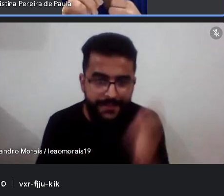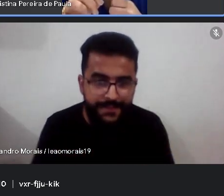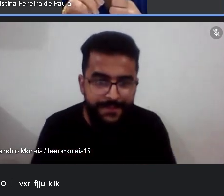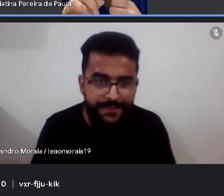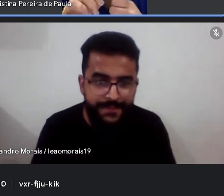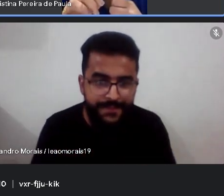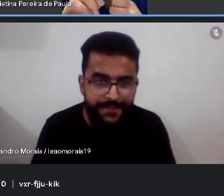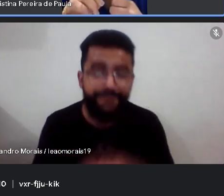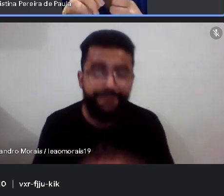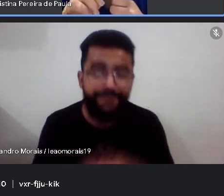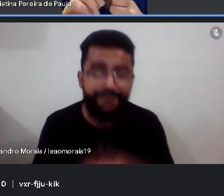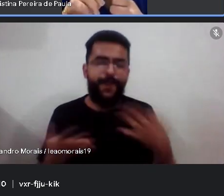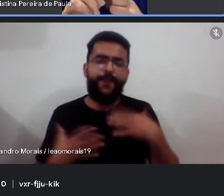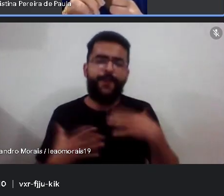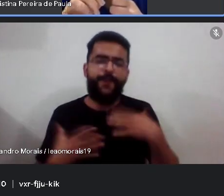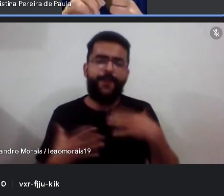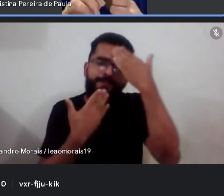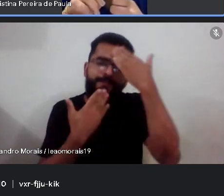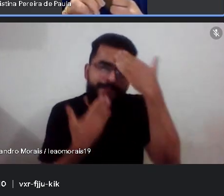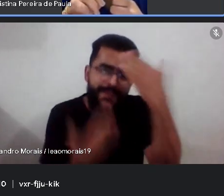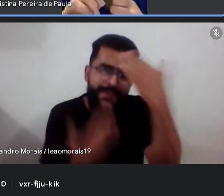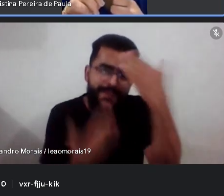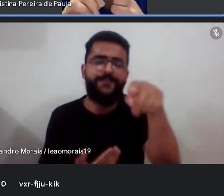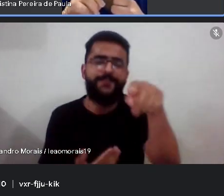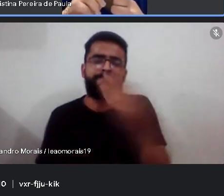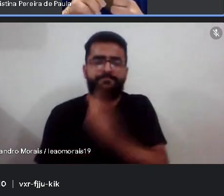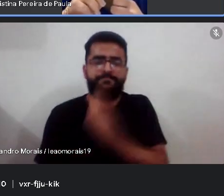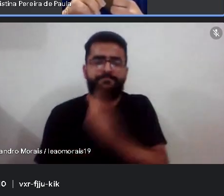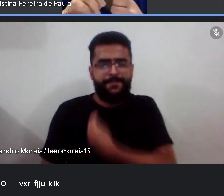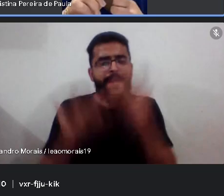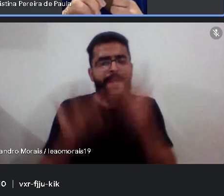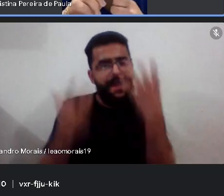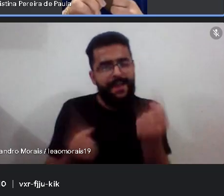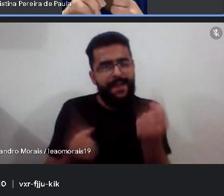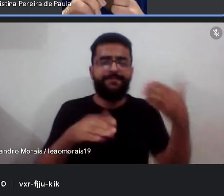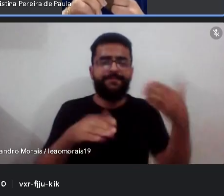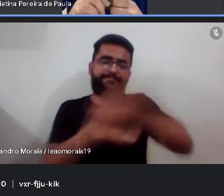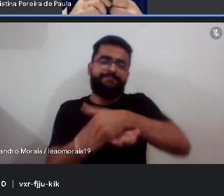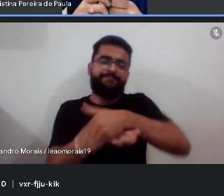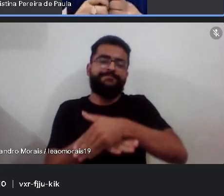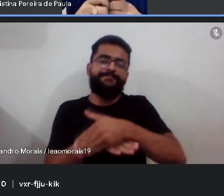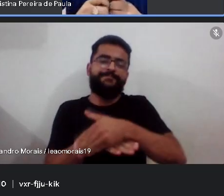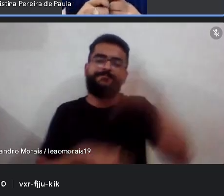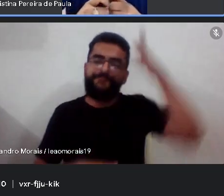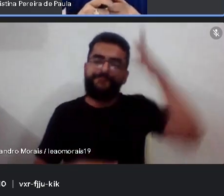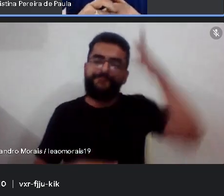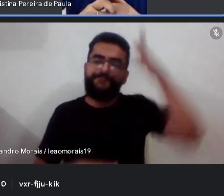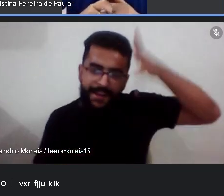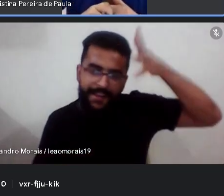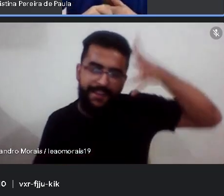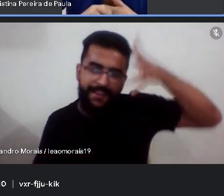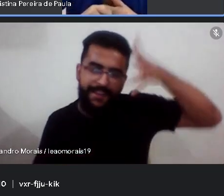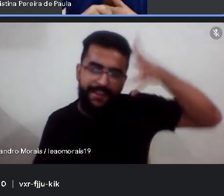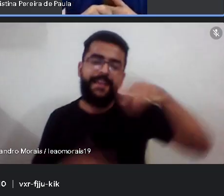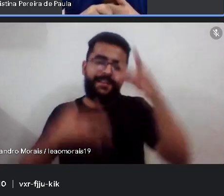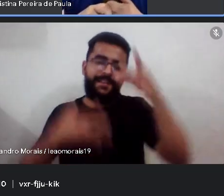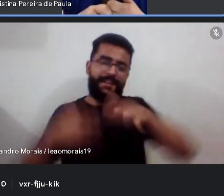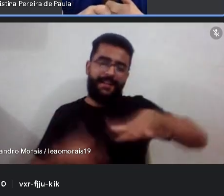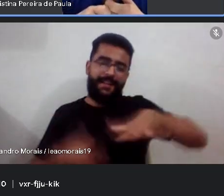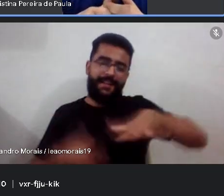Quero convidar a professora, muito obrigada pela presença e de aceitar o nosso